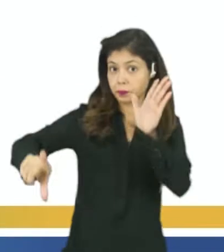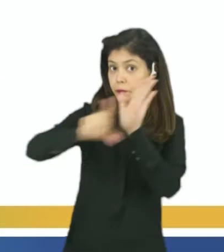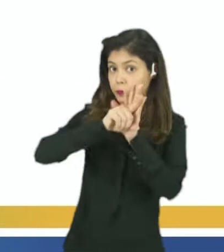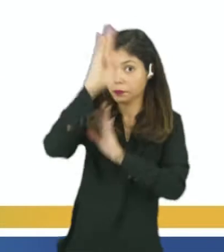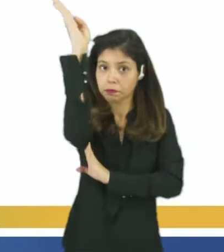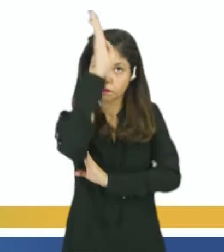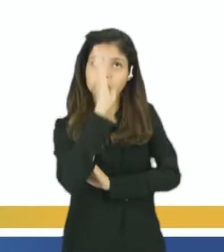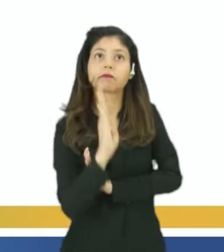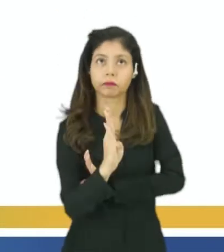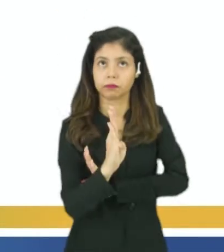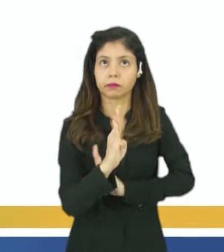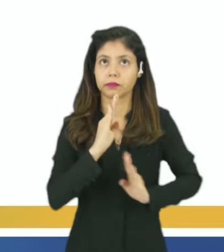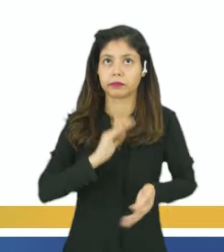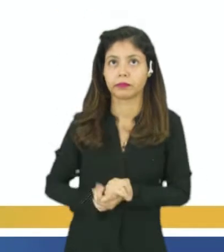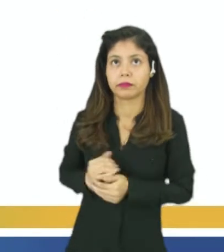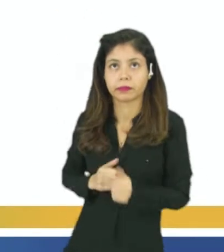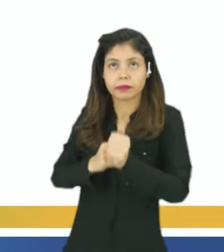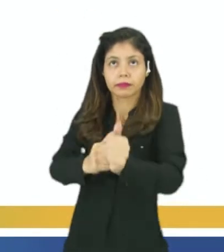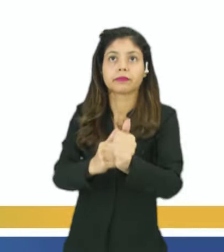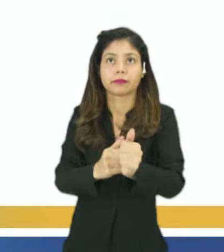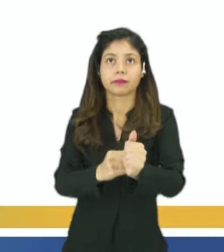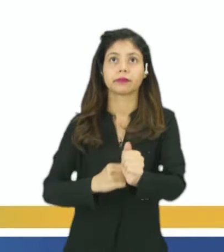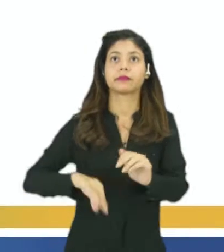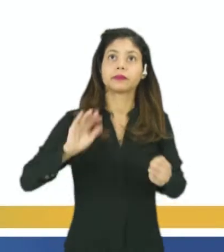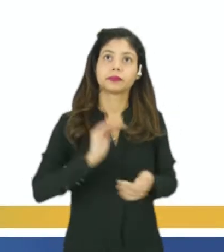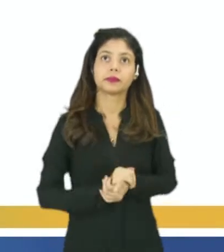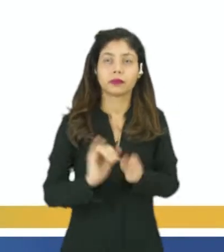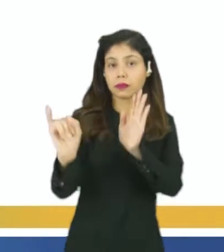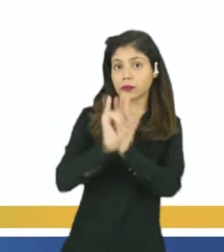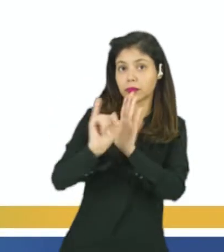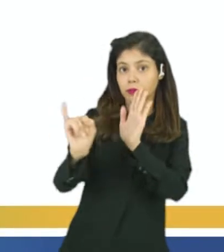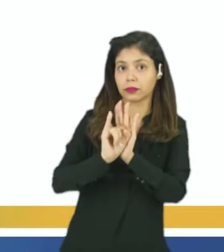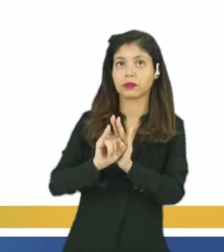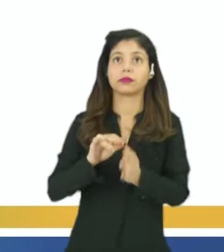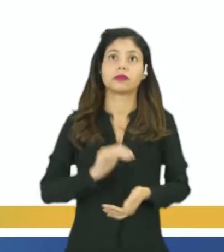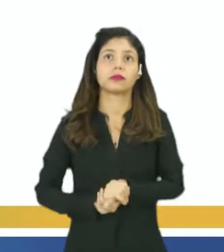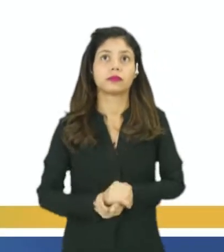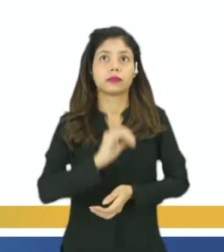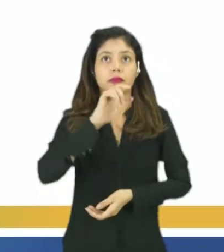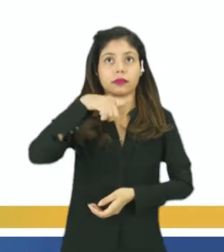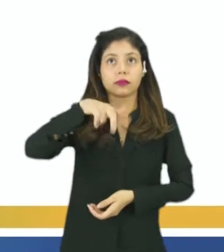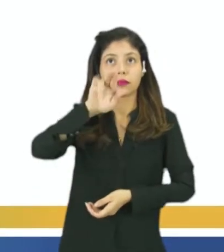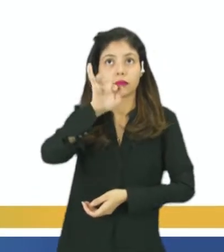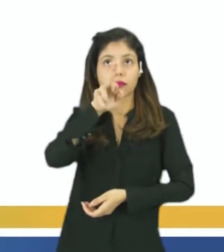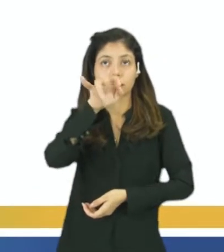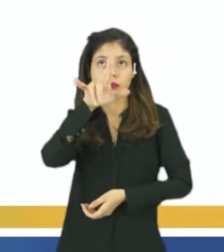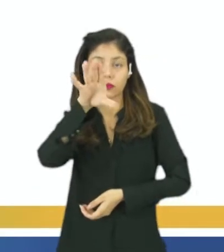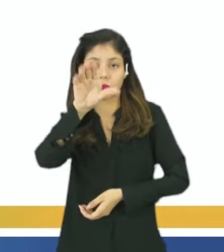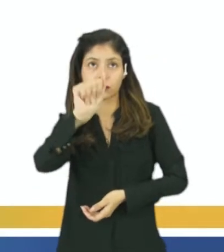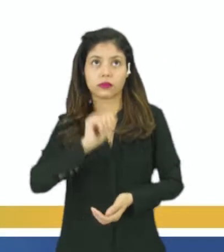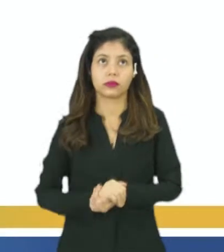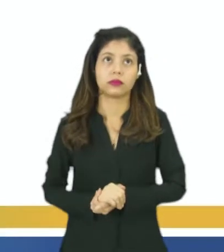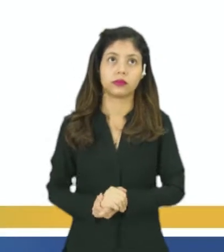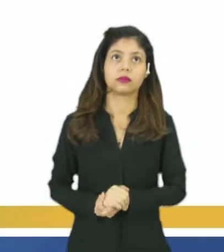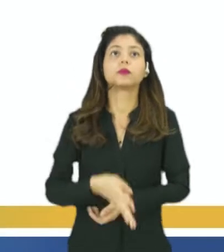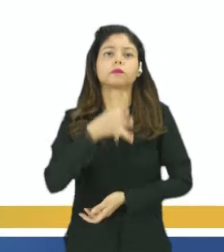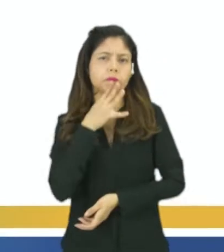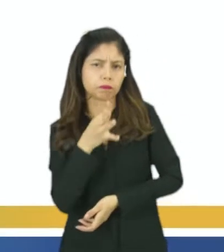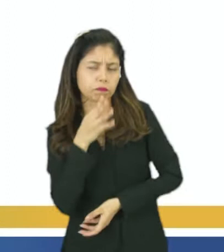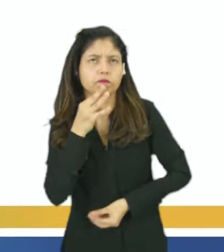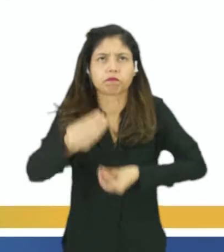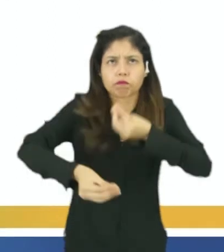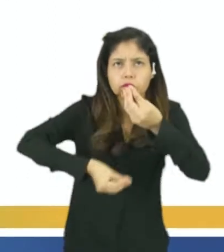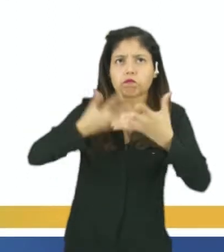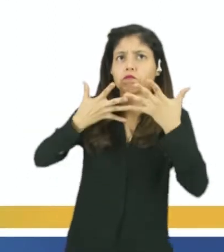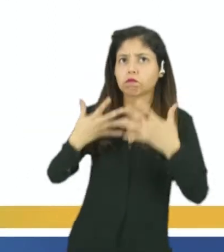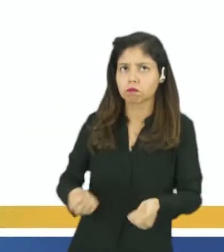Presentemente, a legislação brasileira já segue esta apreciação de identidade quilombola e reconhece